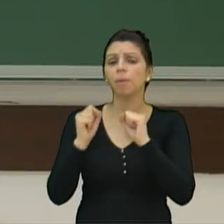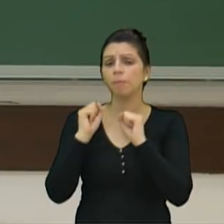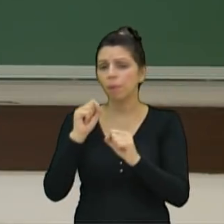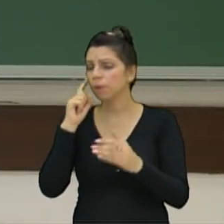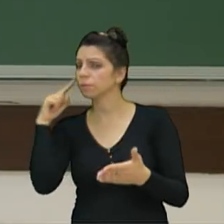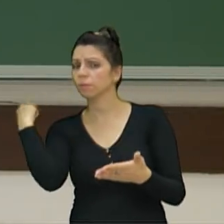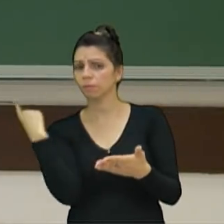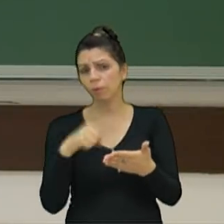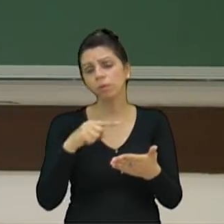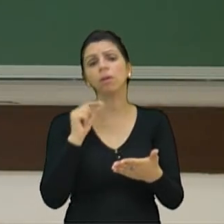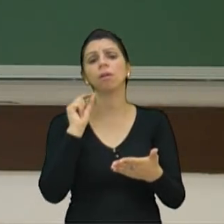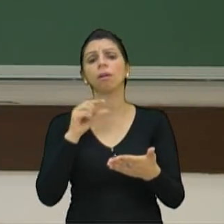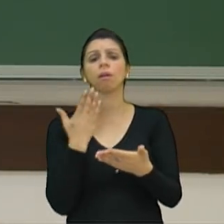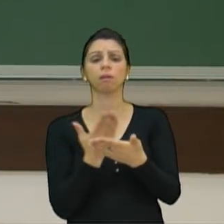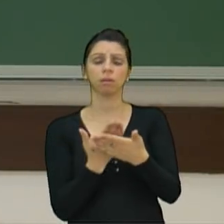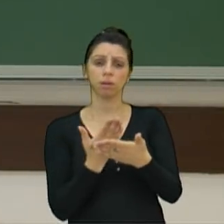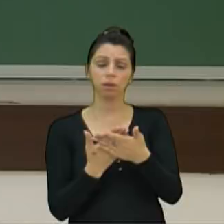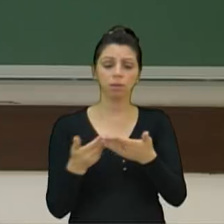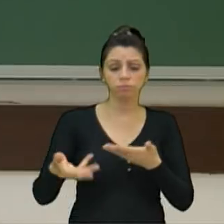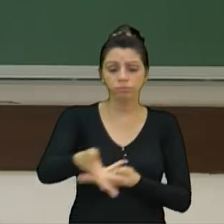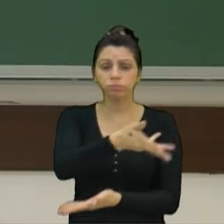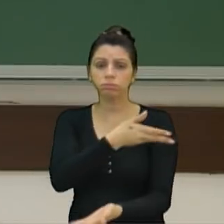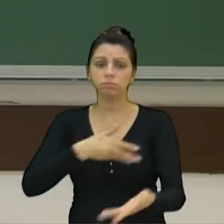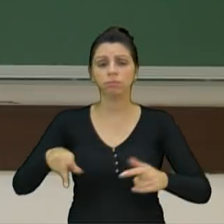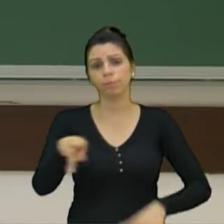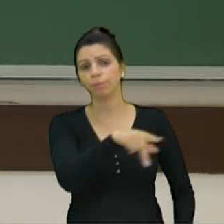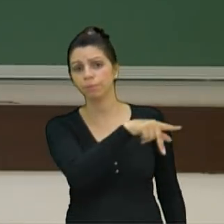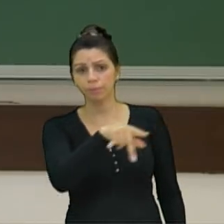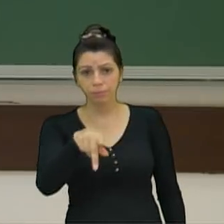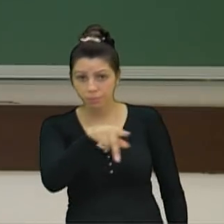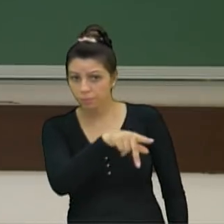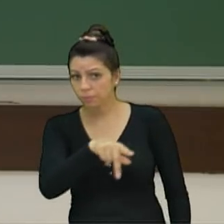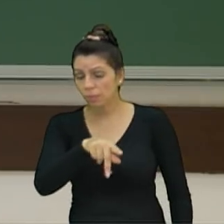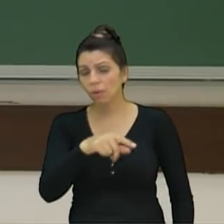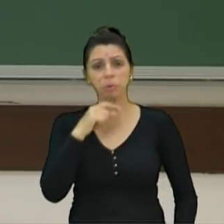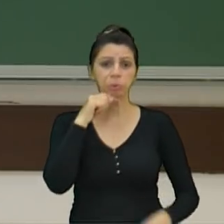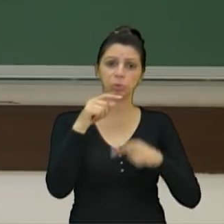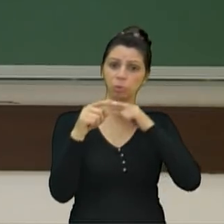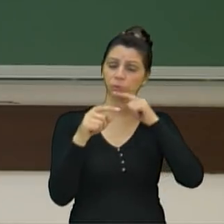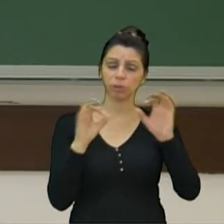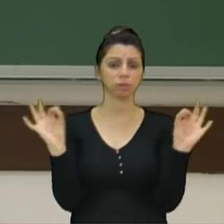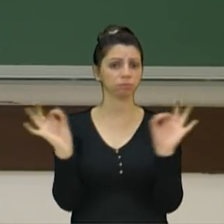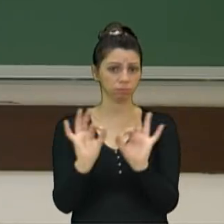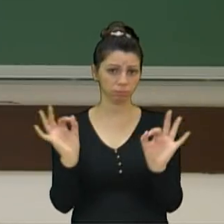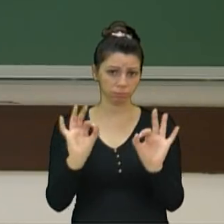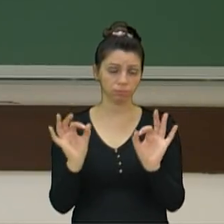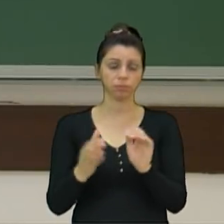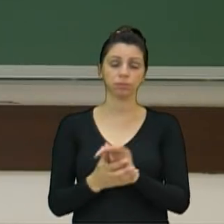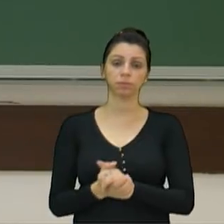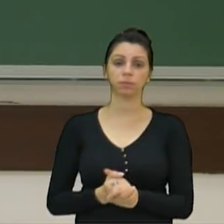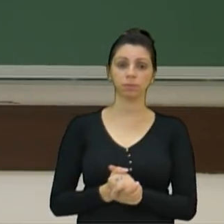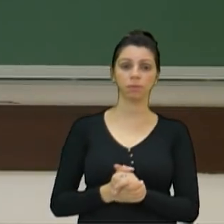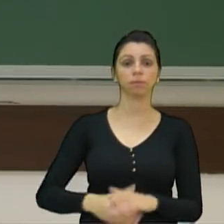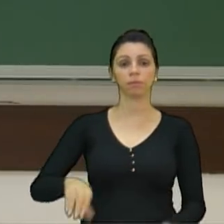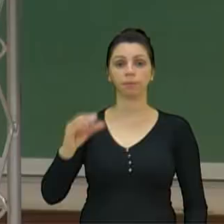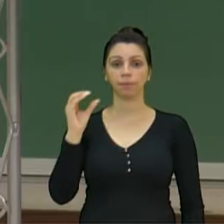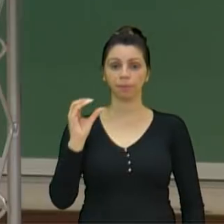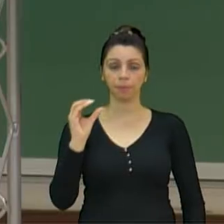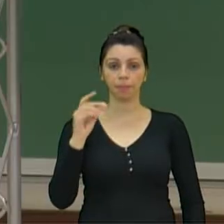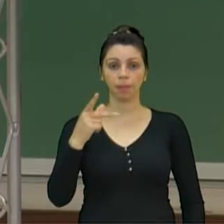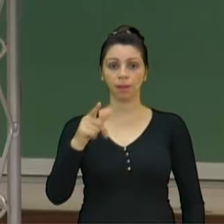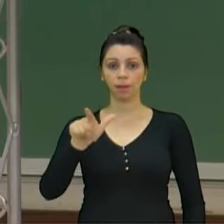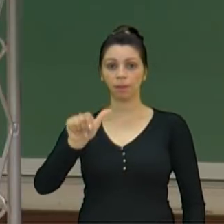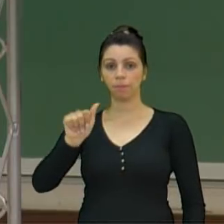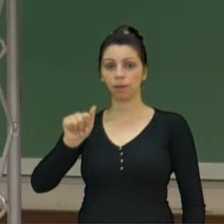as aulas passadas, né? Interagir com os professores para que não fiquem dúvidas. E a C? As